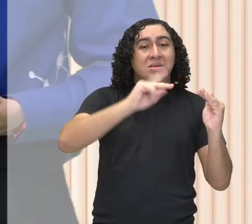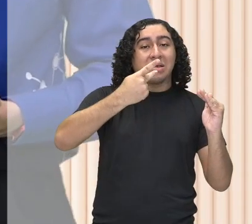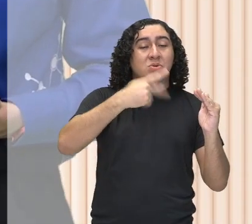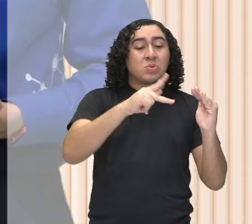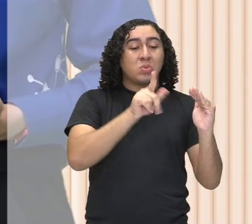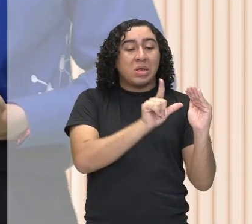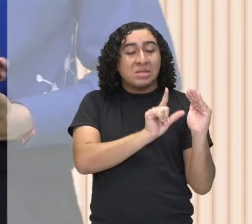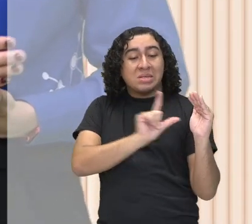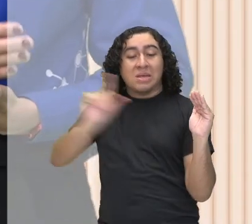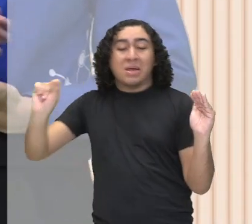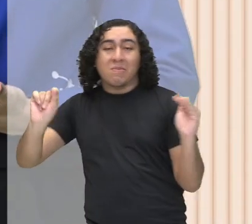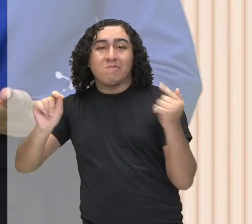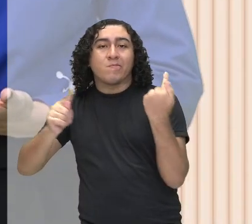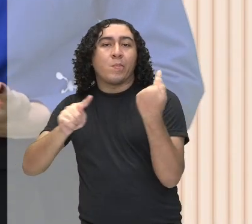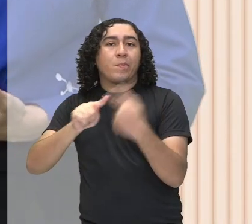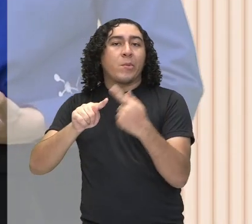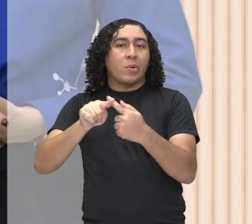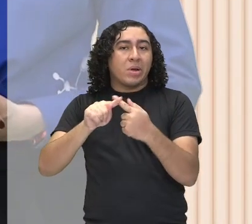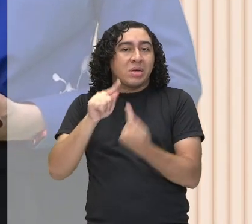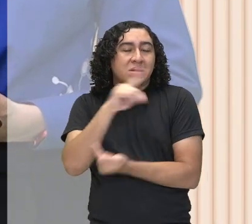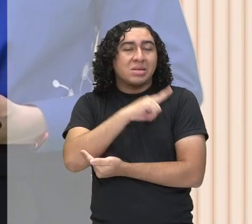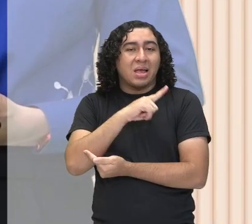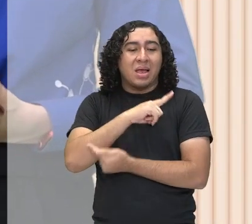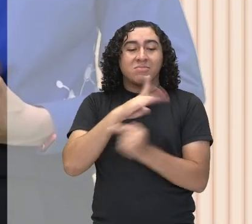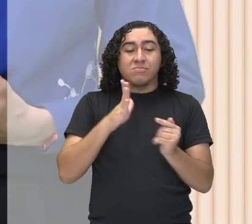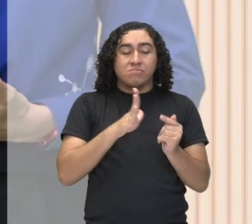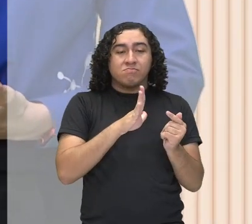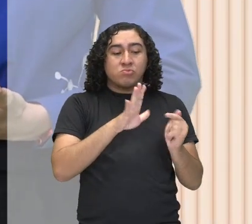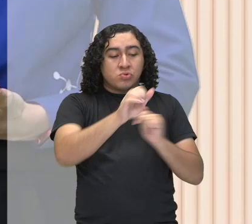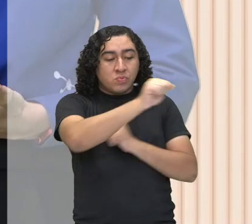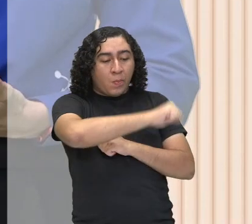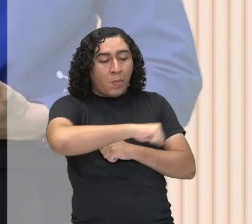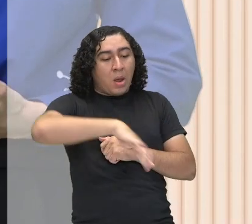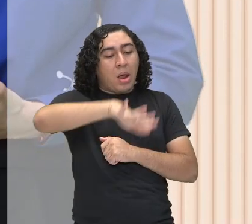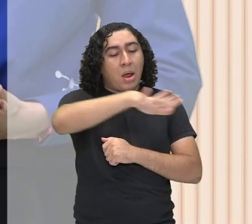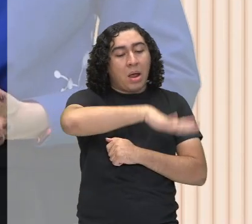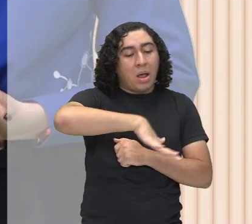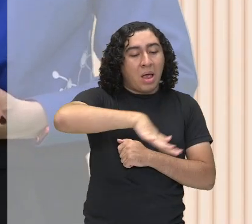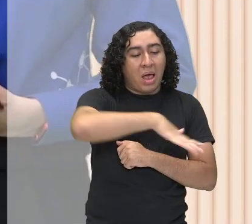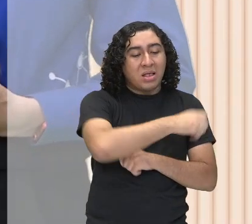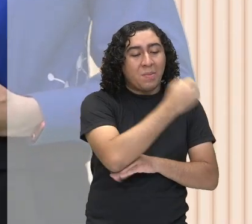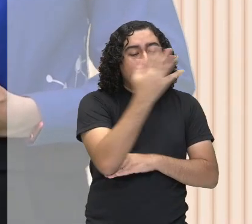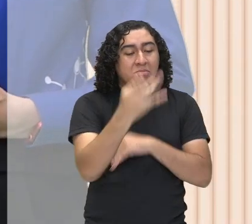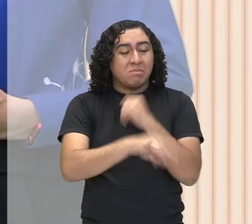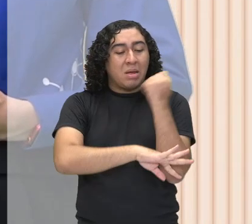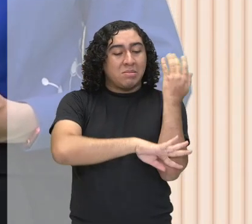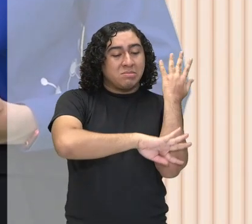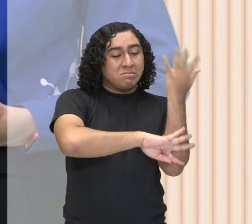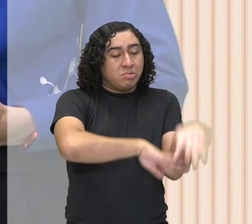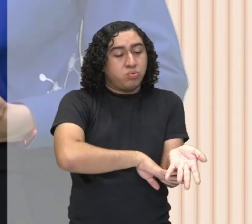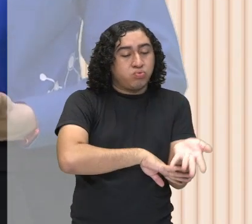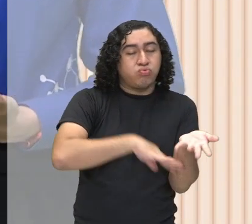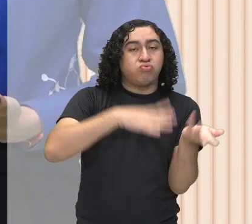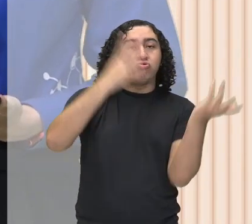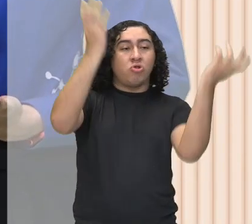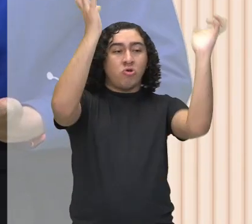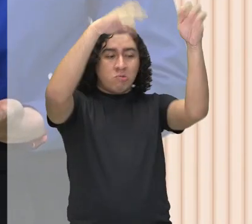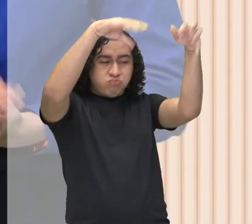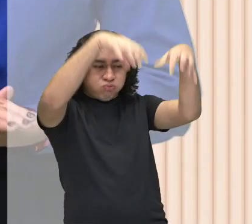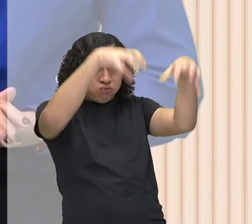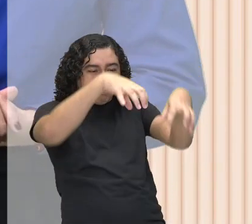origem devido ali às questões ambientais, né? Aos desastres naturais, às mudanças